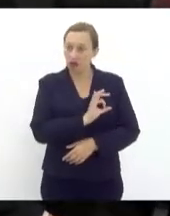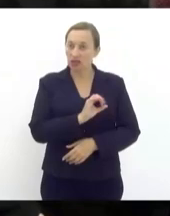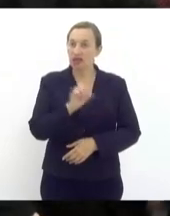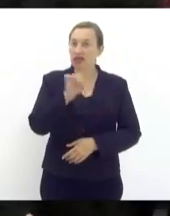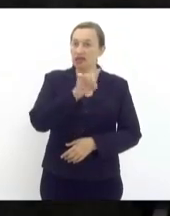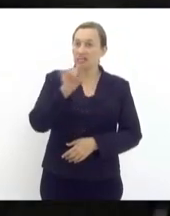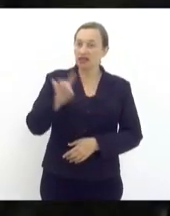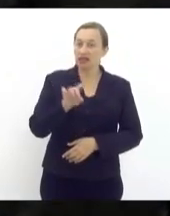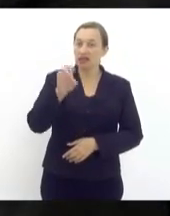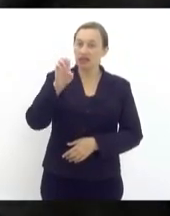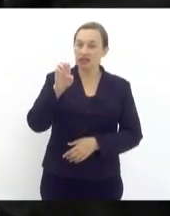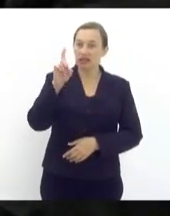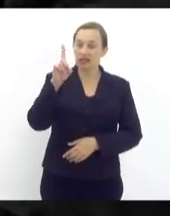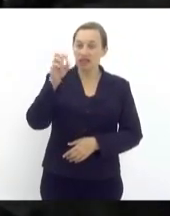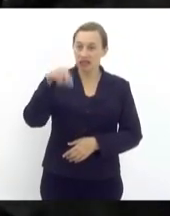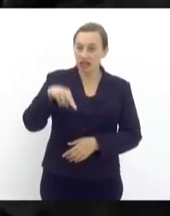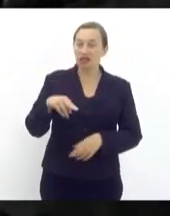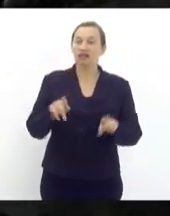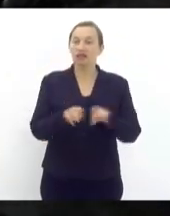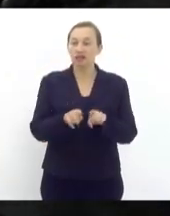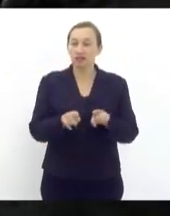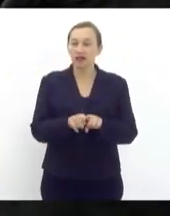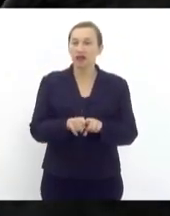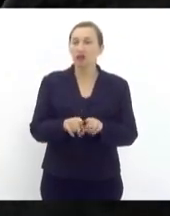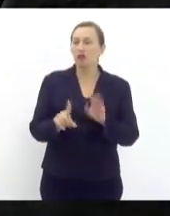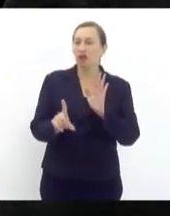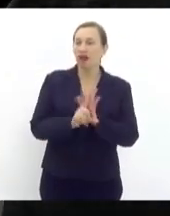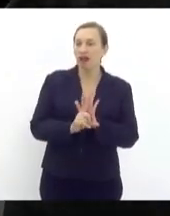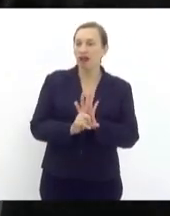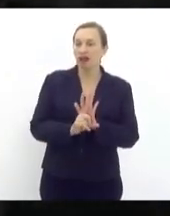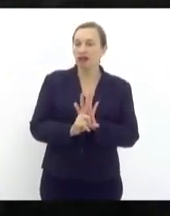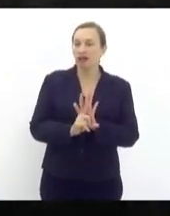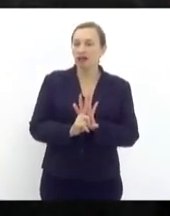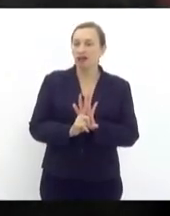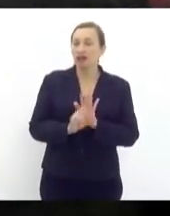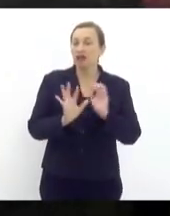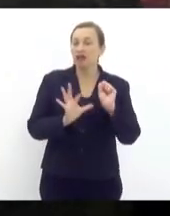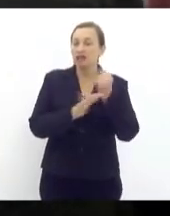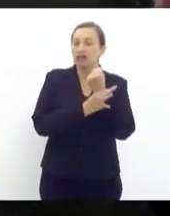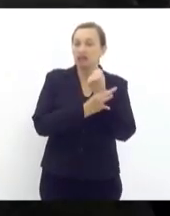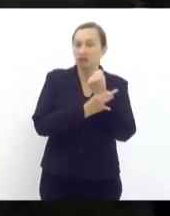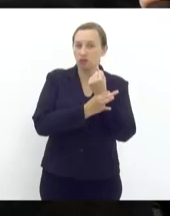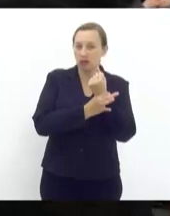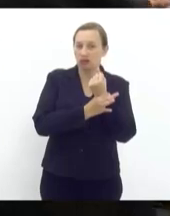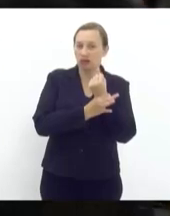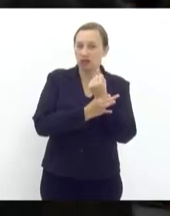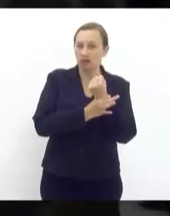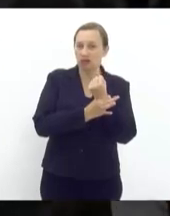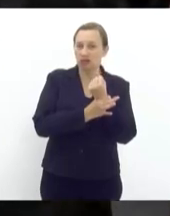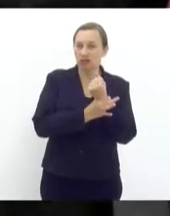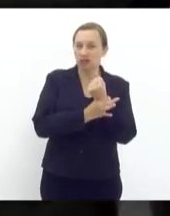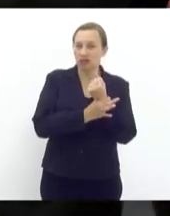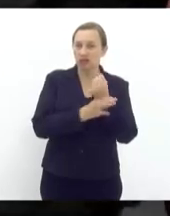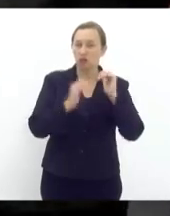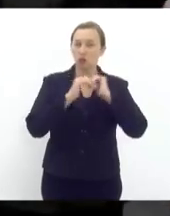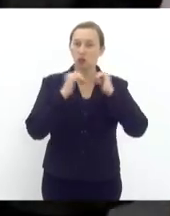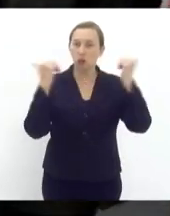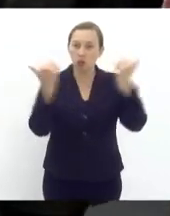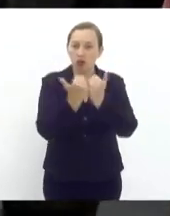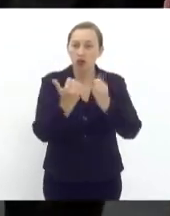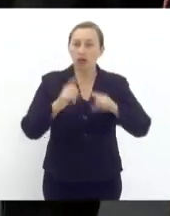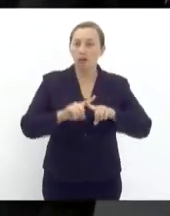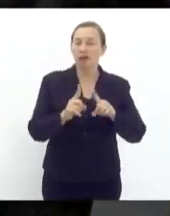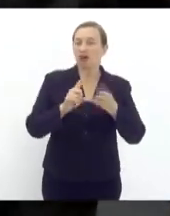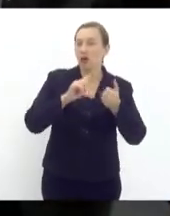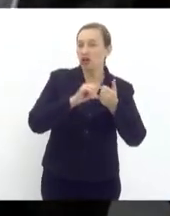zeidan que tá aí também que é uma lei que é sobre segurança nos estádios mas logo nos artigos 2